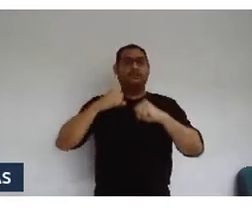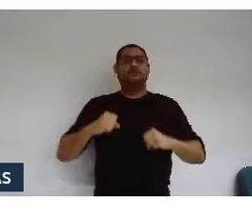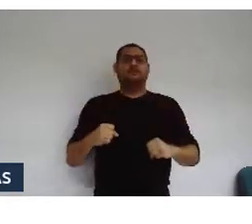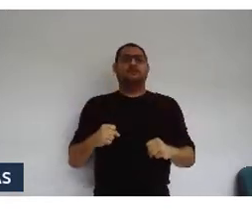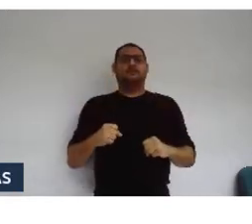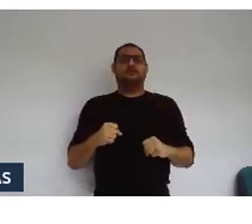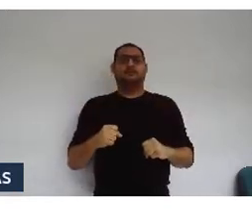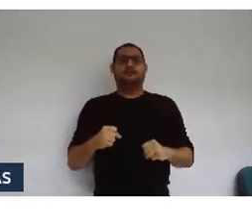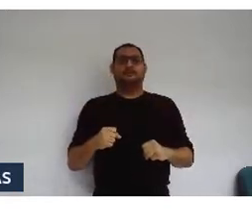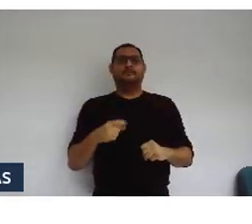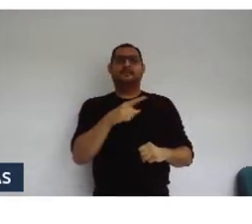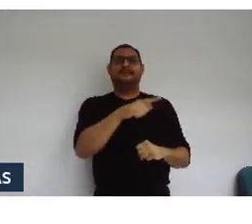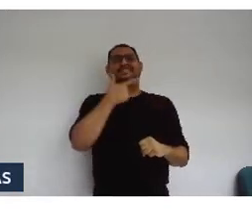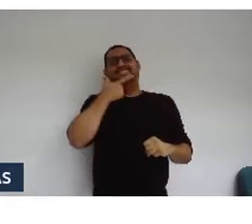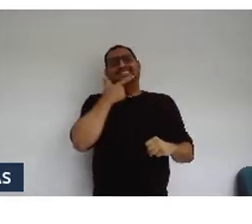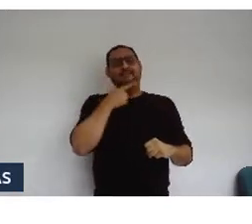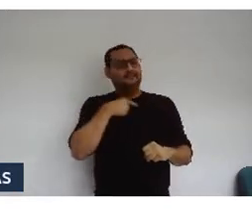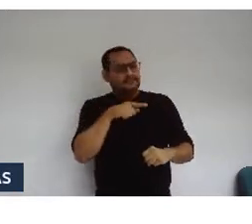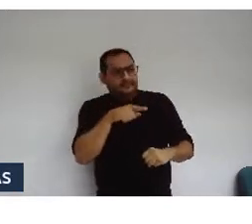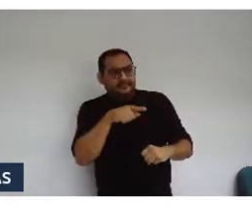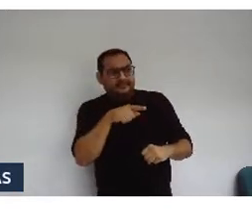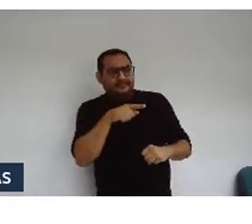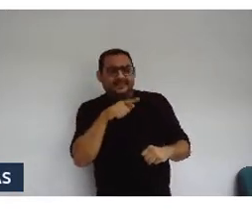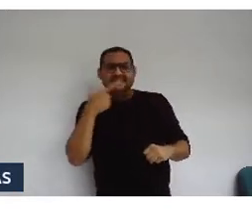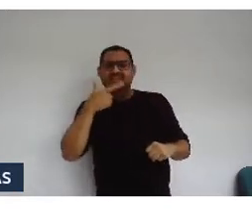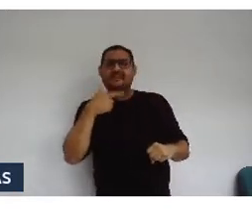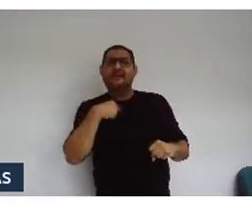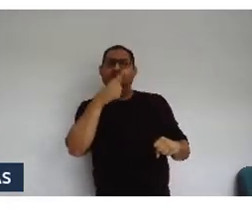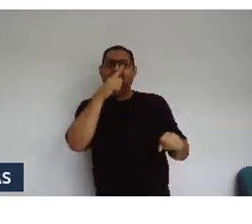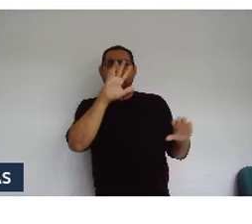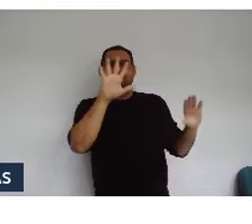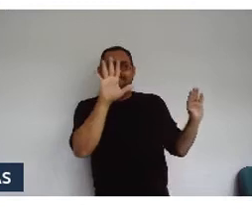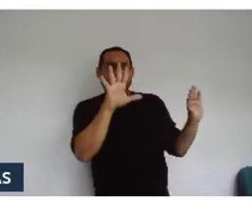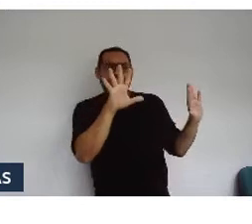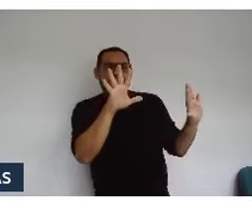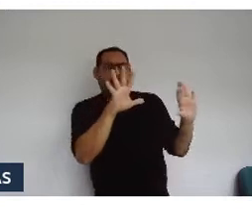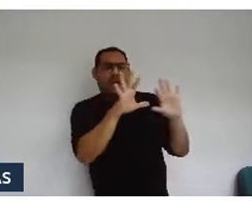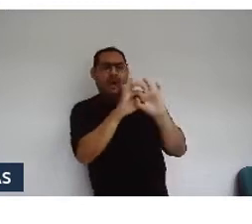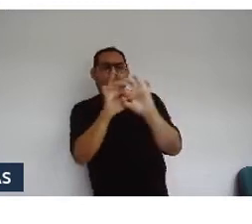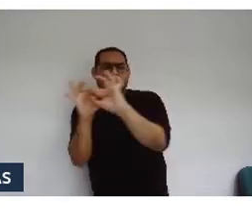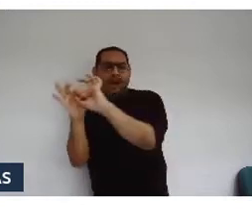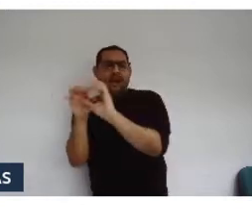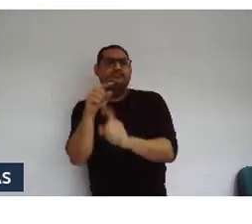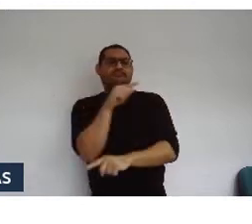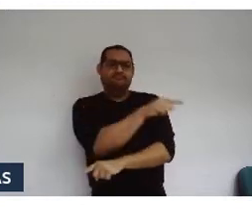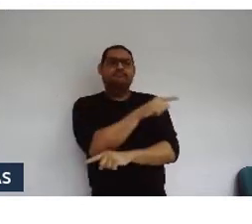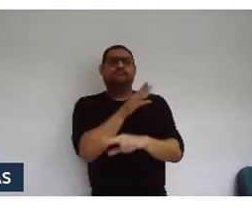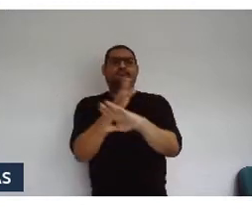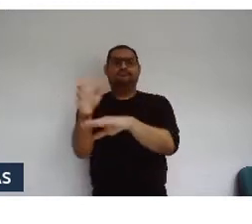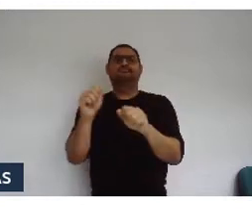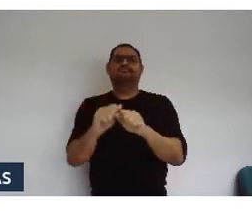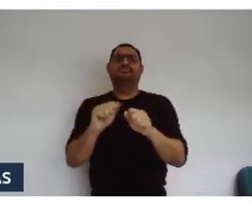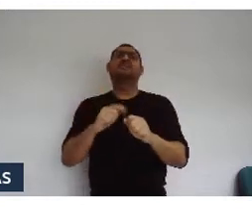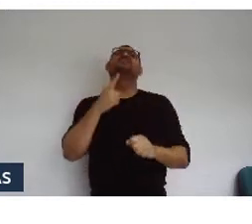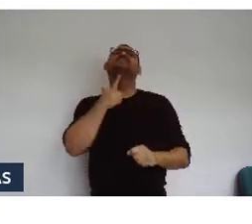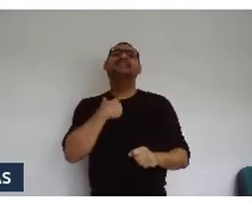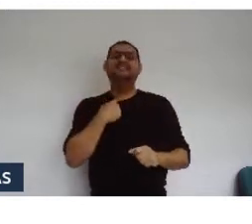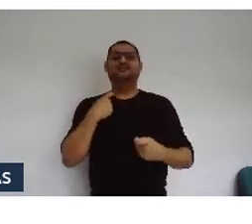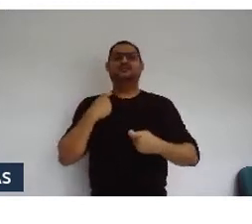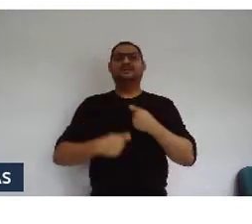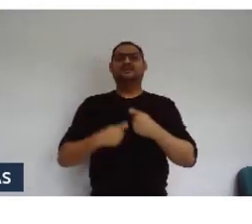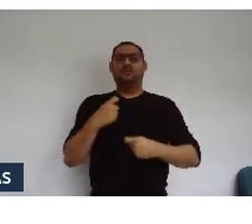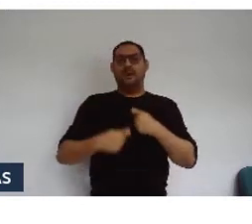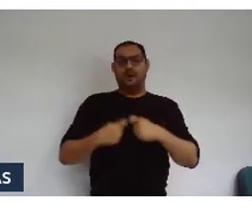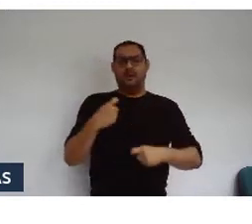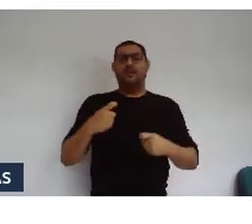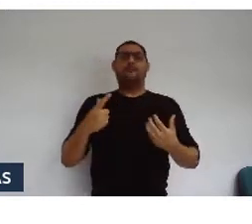rir, né? Então, a combinação de tais signos evoca um discurso sobre o exercício do desejo sexual e